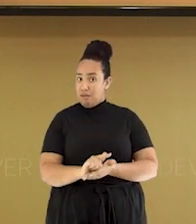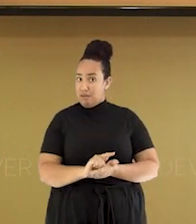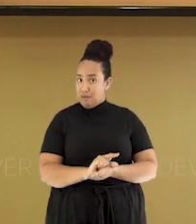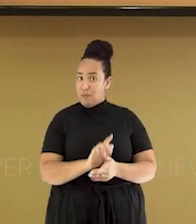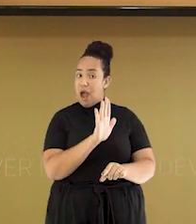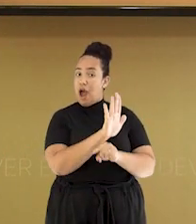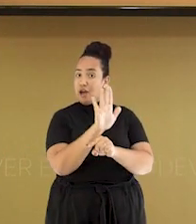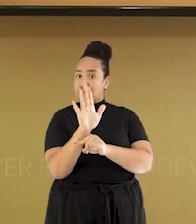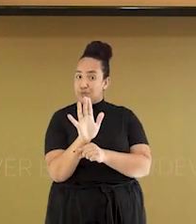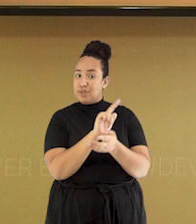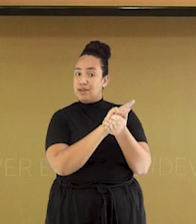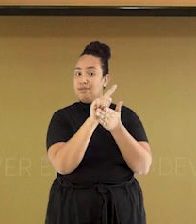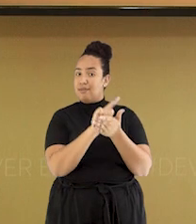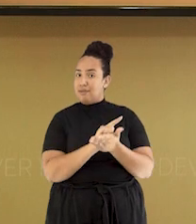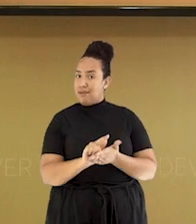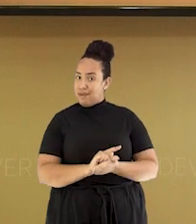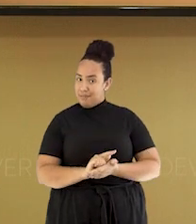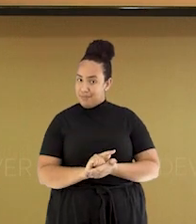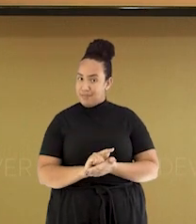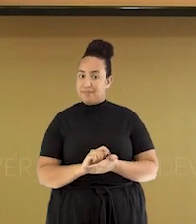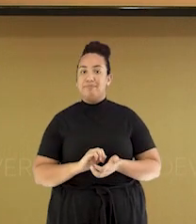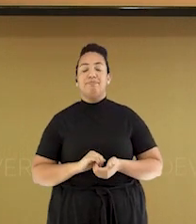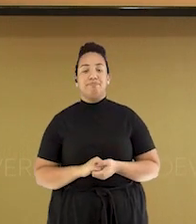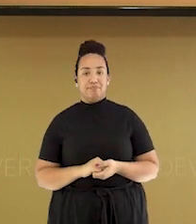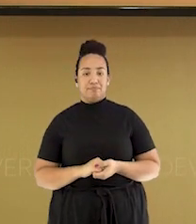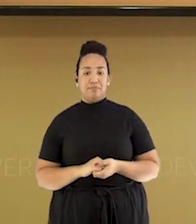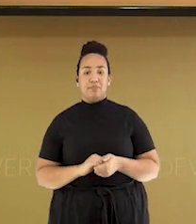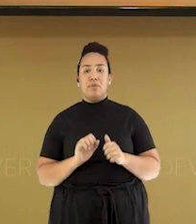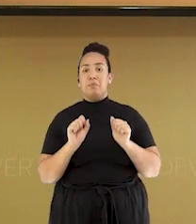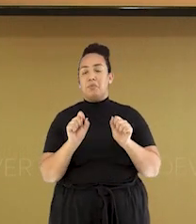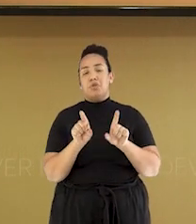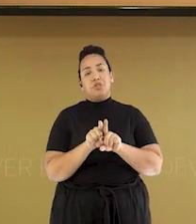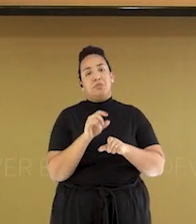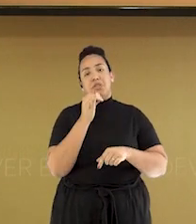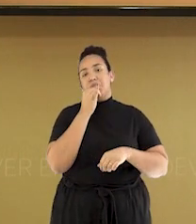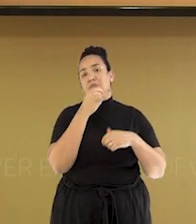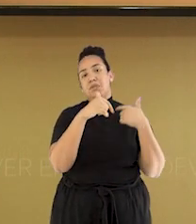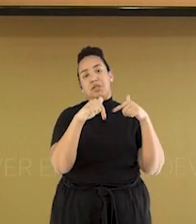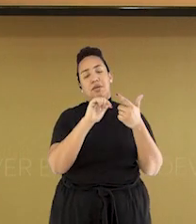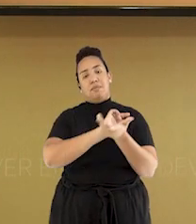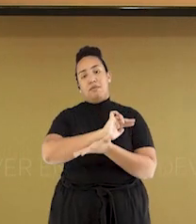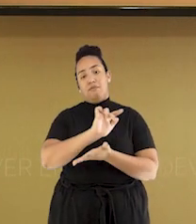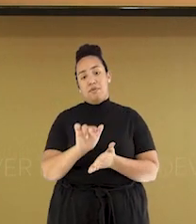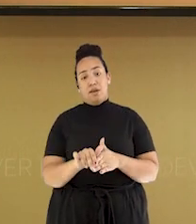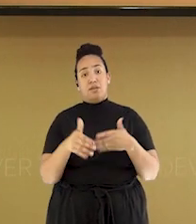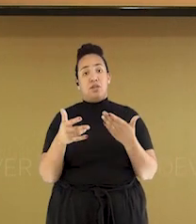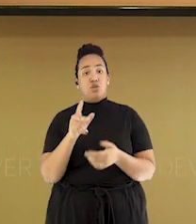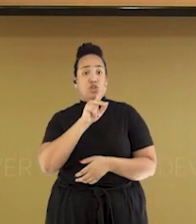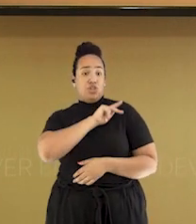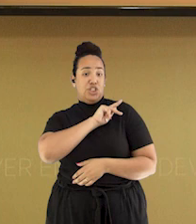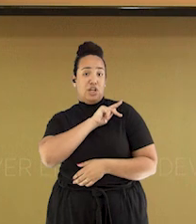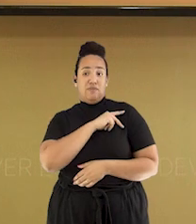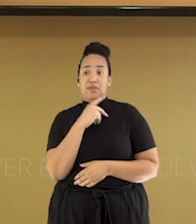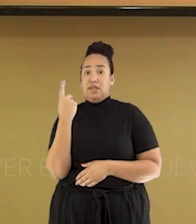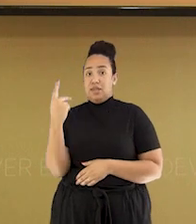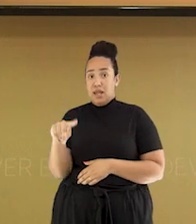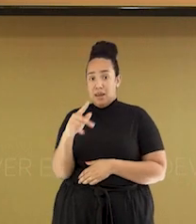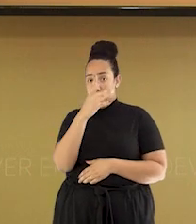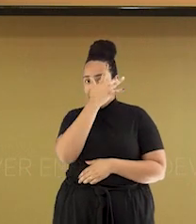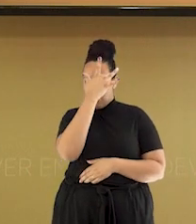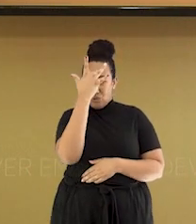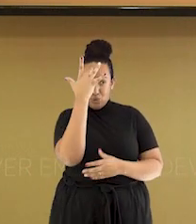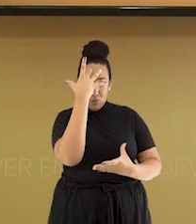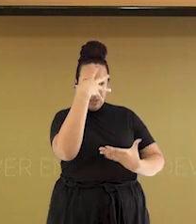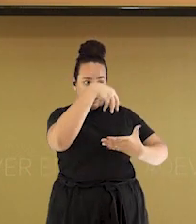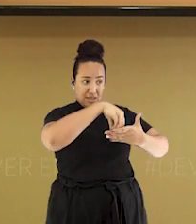de limpeza, que também podemos chamar de auxiliar de serviços gerais. Os patrões dela não são as pessoas que